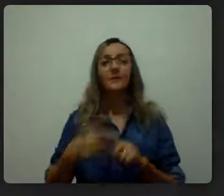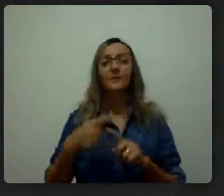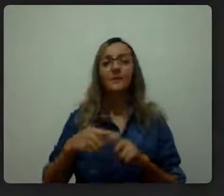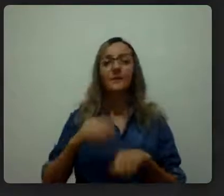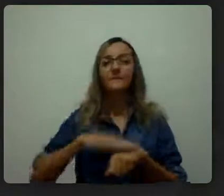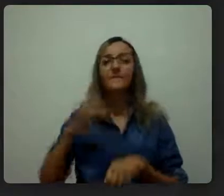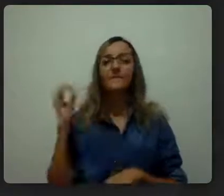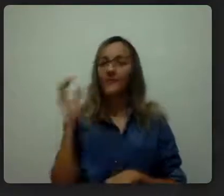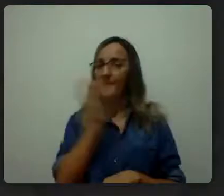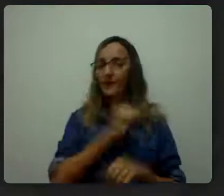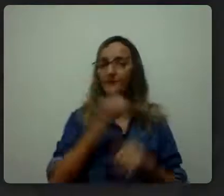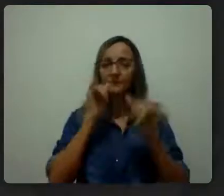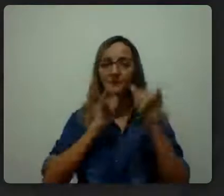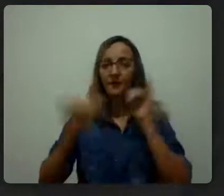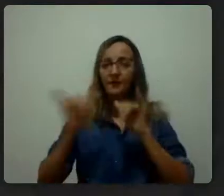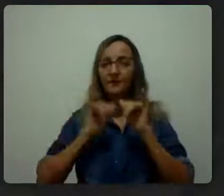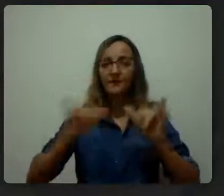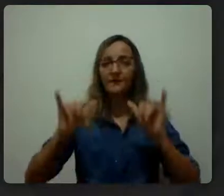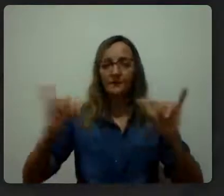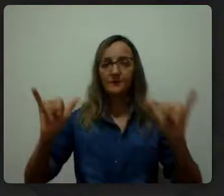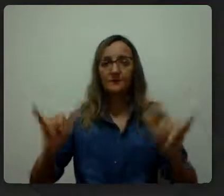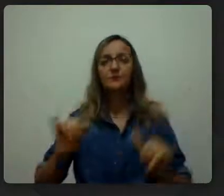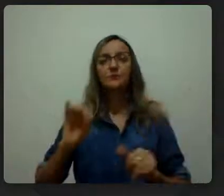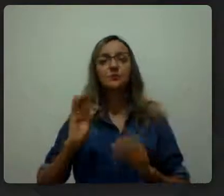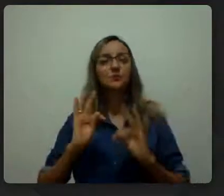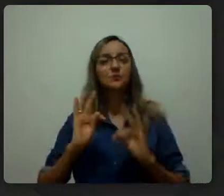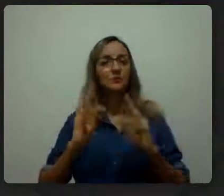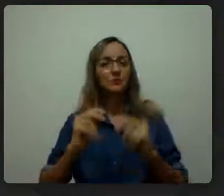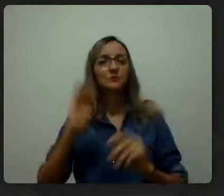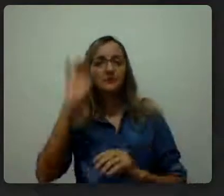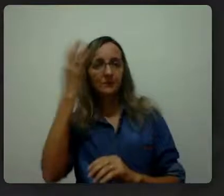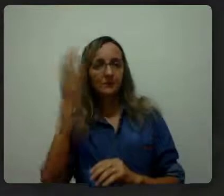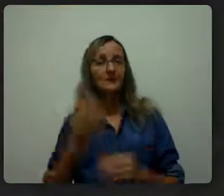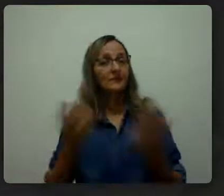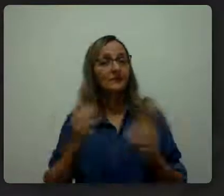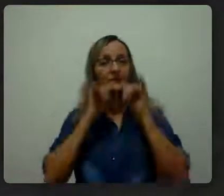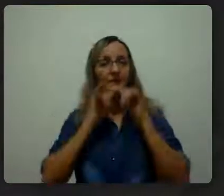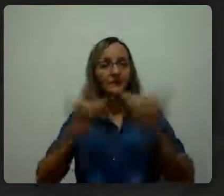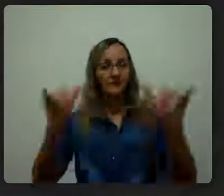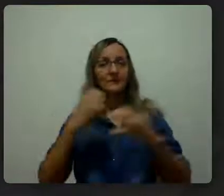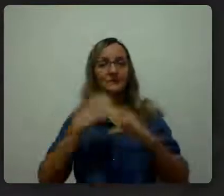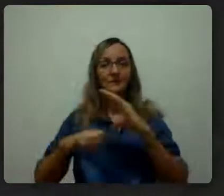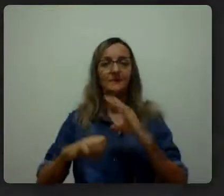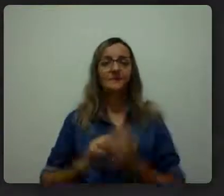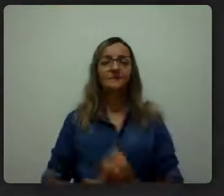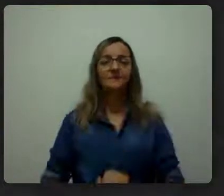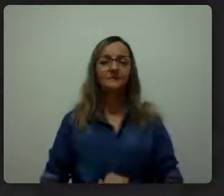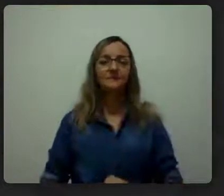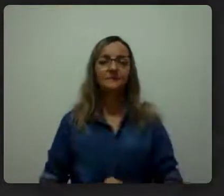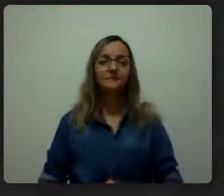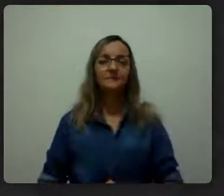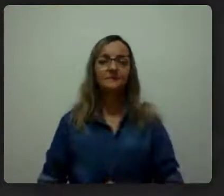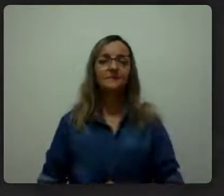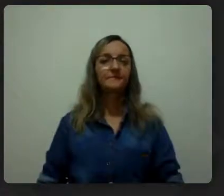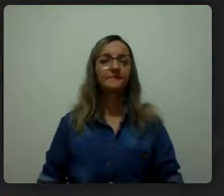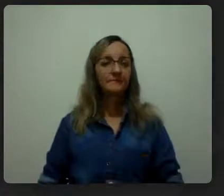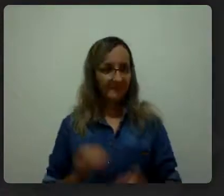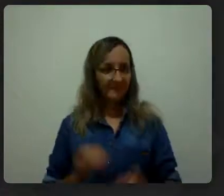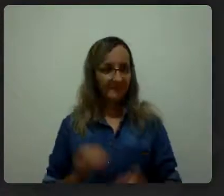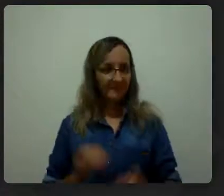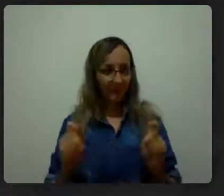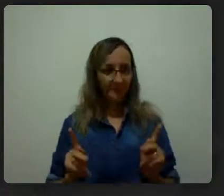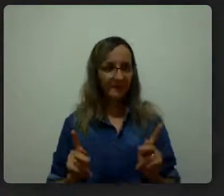decolar nossa maratona. A gente estava muito ansioso por esse momento, para chegar para vocês, para poder falar sobre isso. A gente está muito feliz com o resultado, mas a